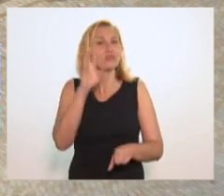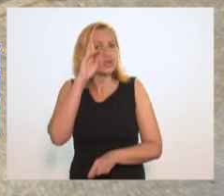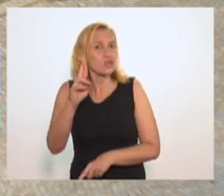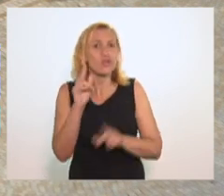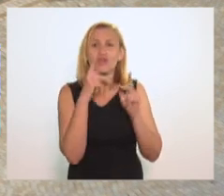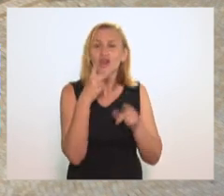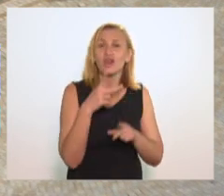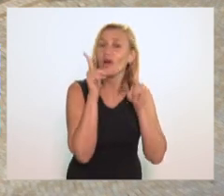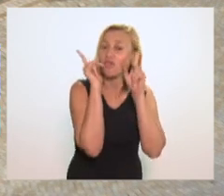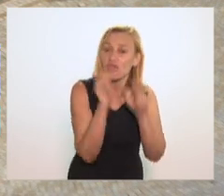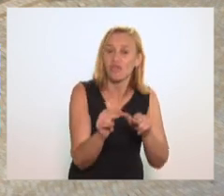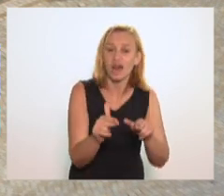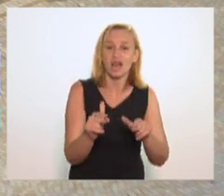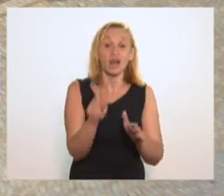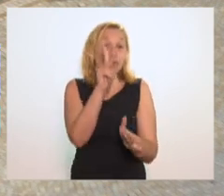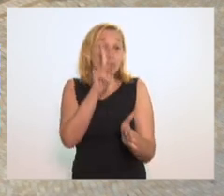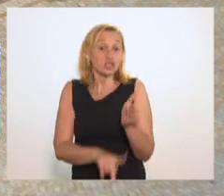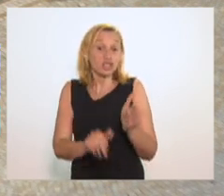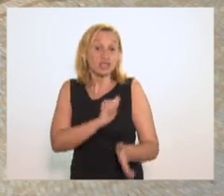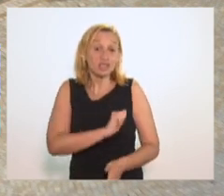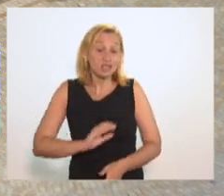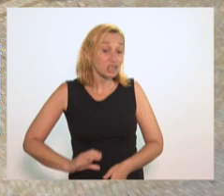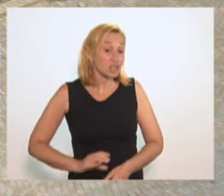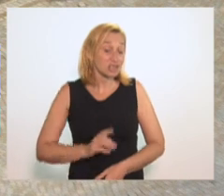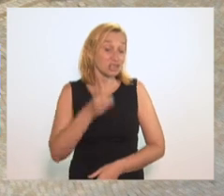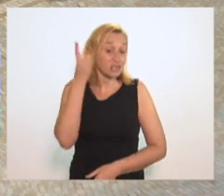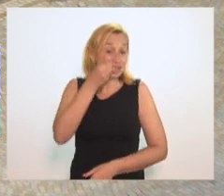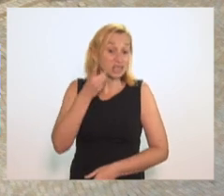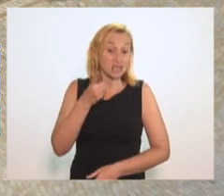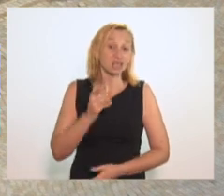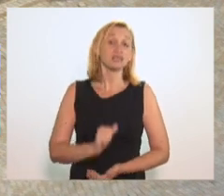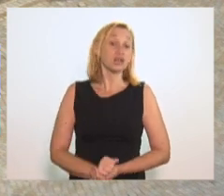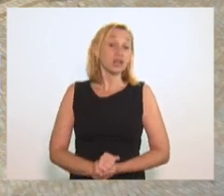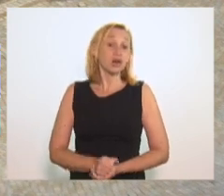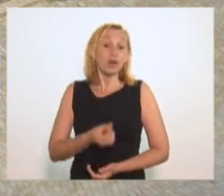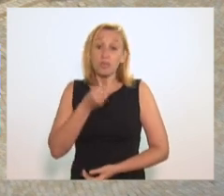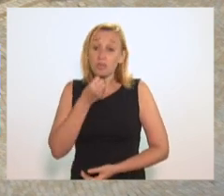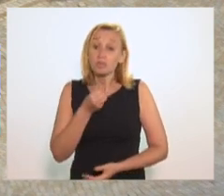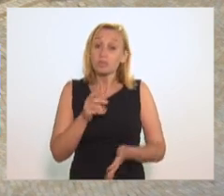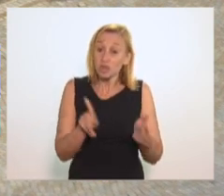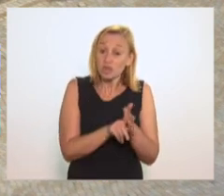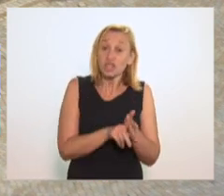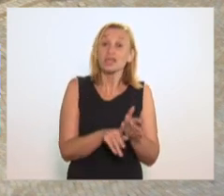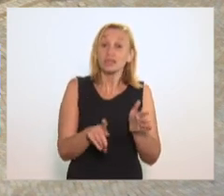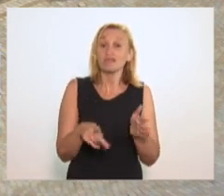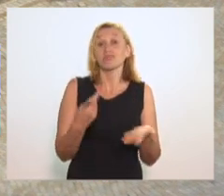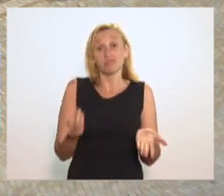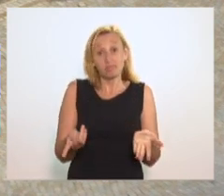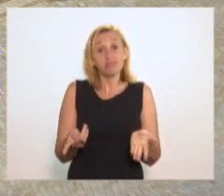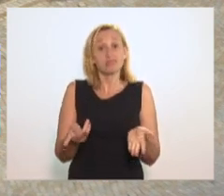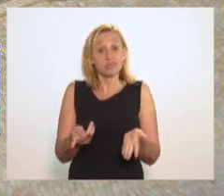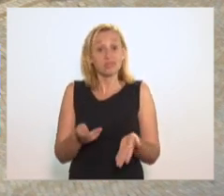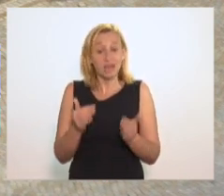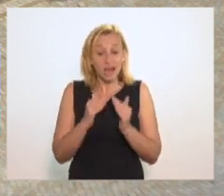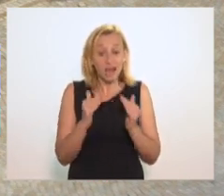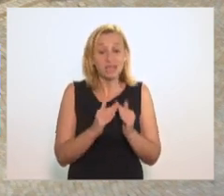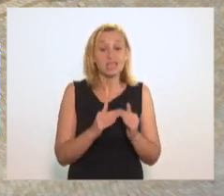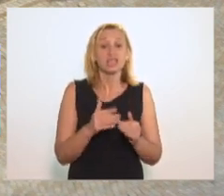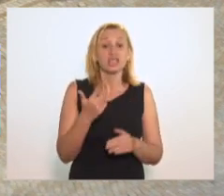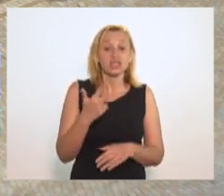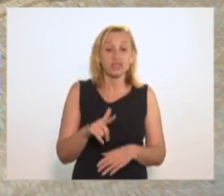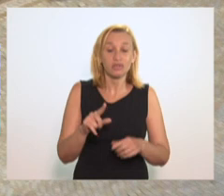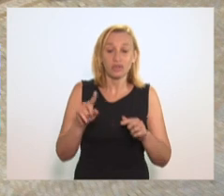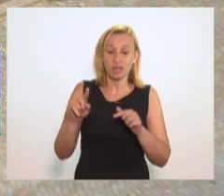o projeto deputado André Siliano não é um projeto do deputado André Siliano é projeto da casa e aqui eu fui mais uma vez